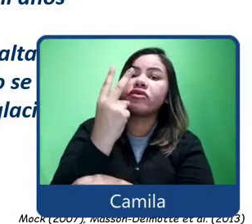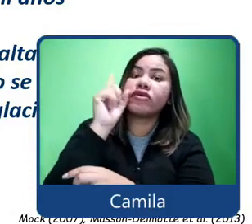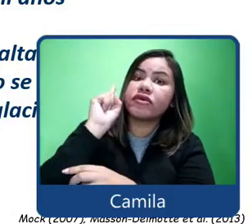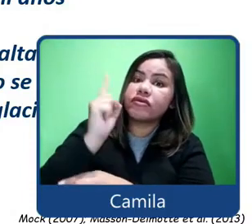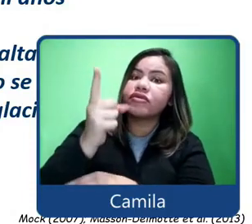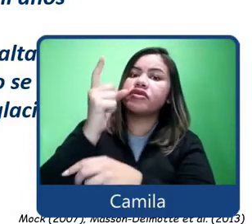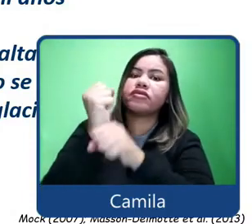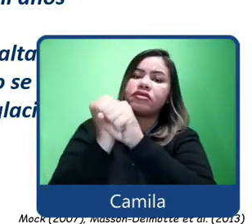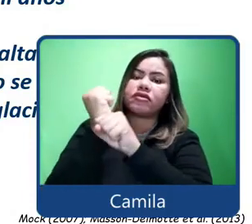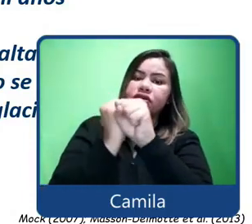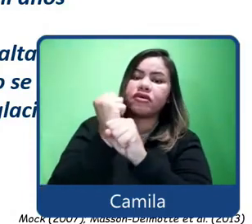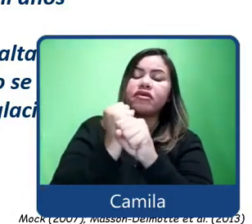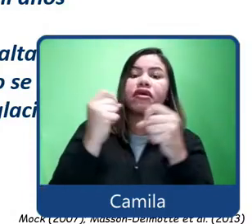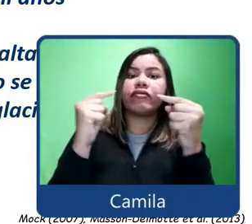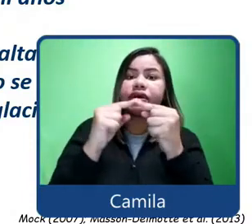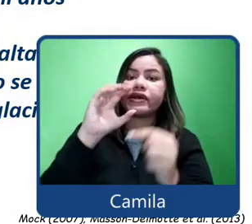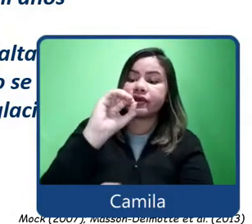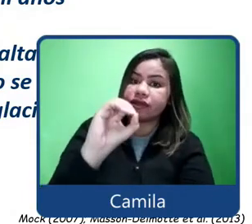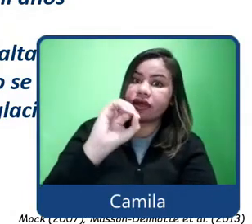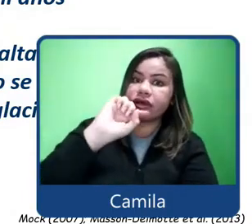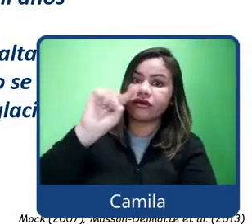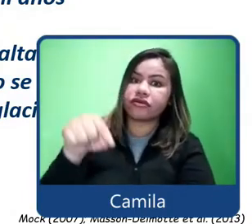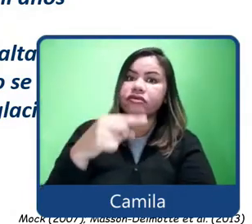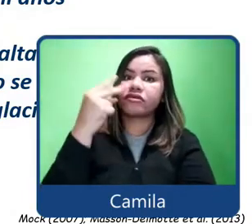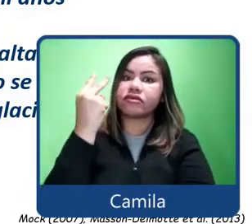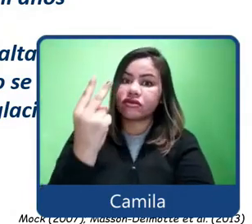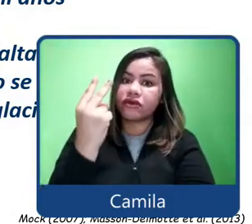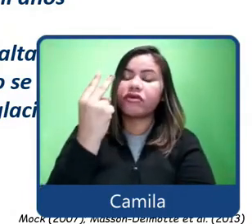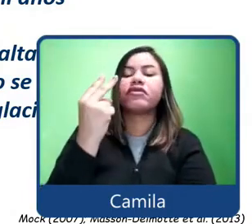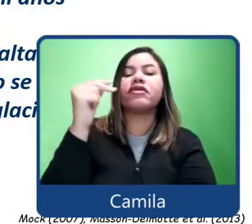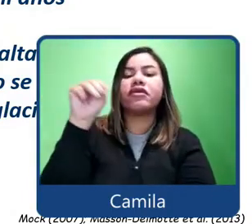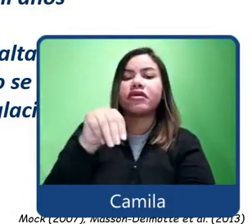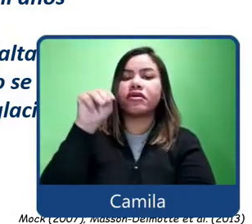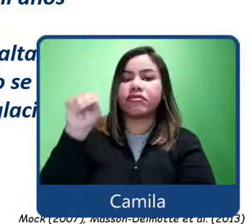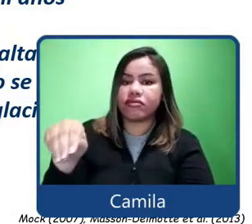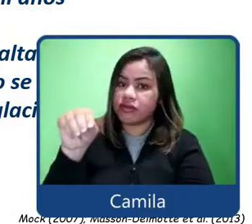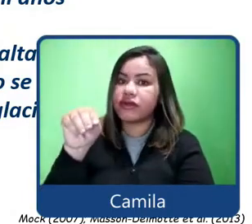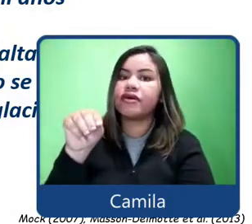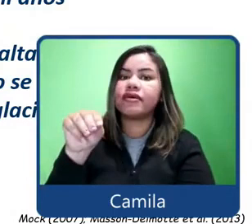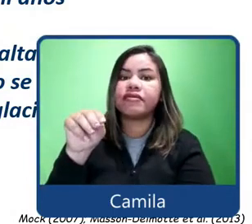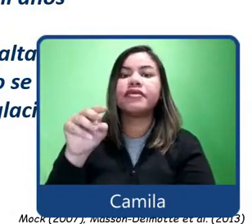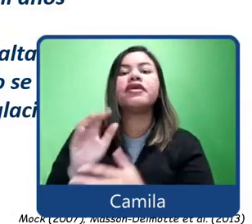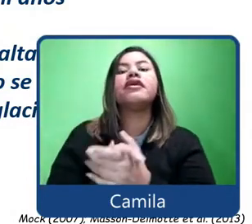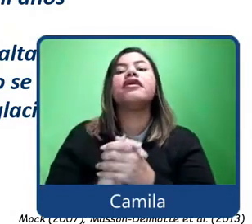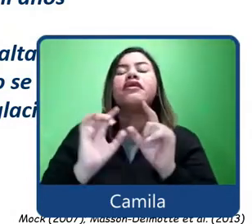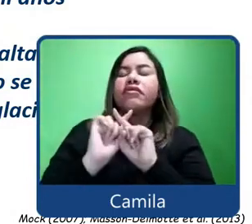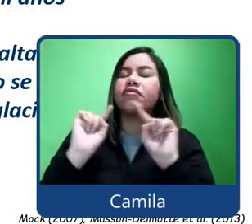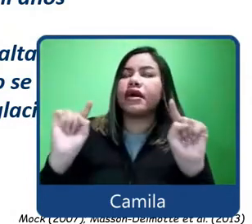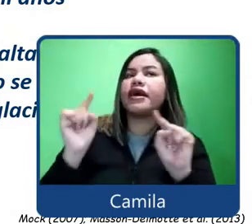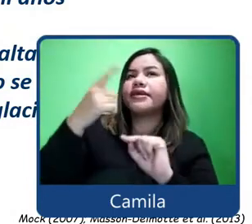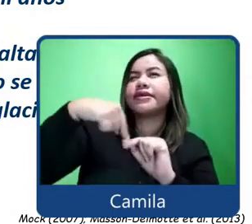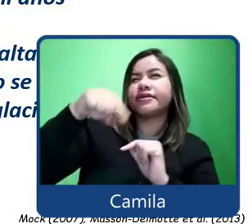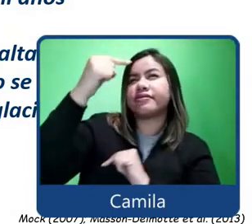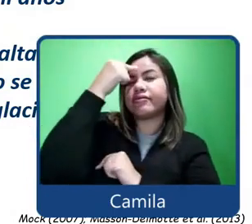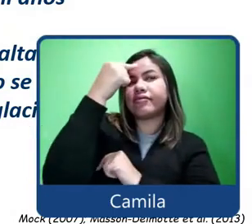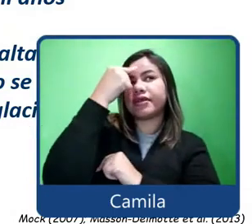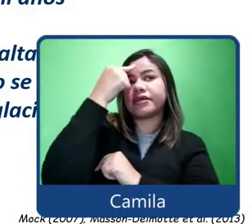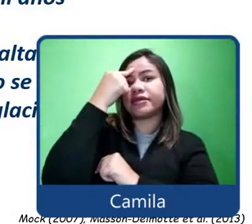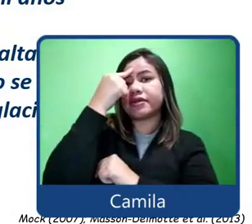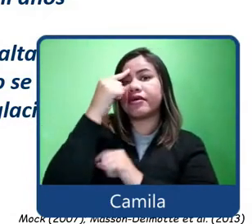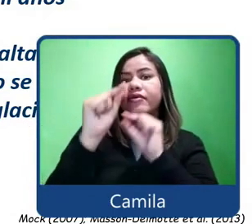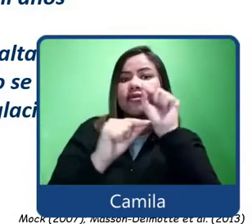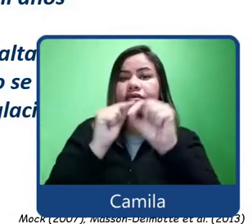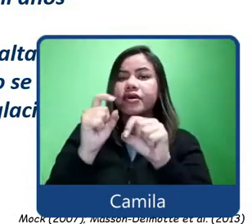No entanto, quando olhamos para o passado geológico, por exemplo, na última transição do máximo glacial para o